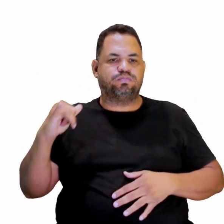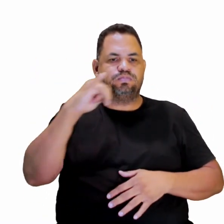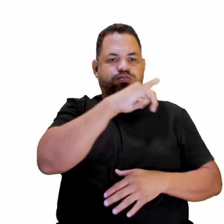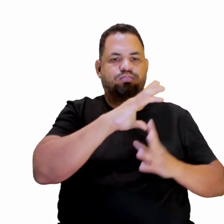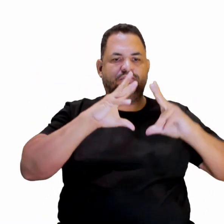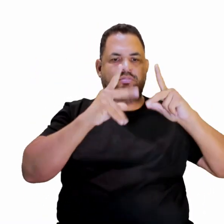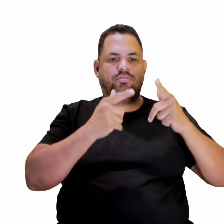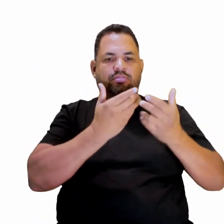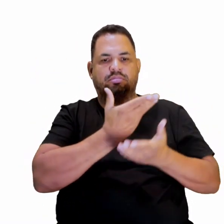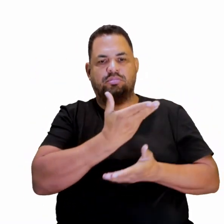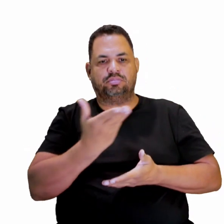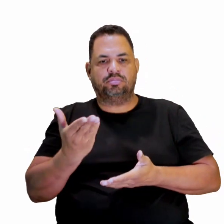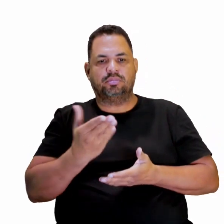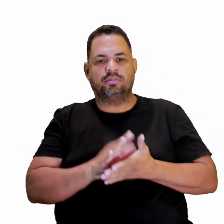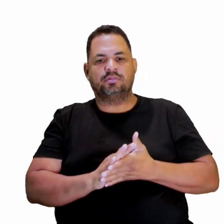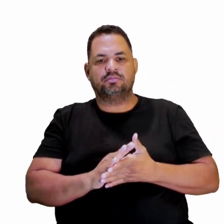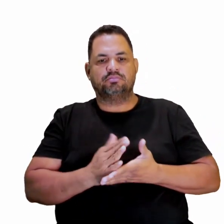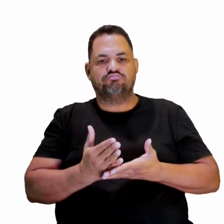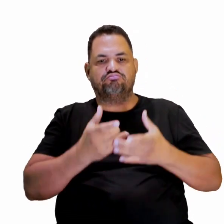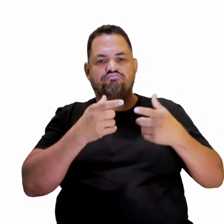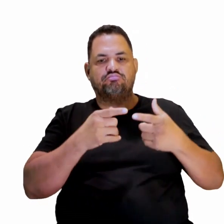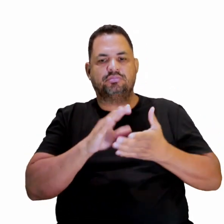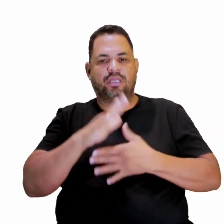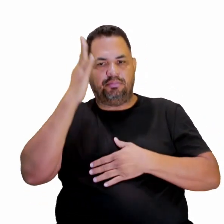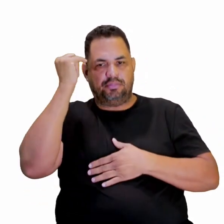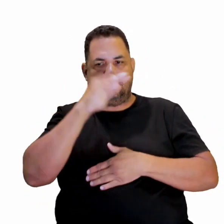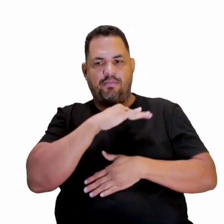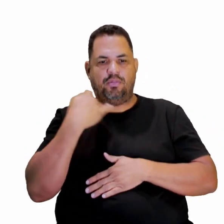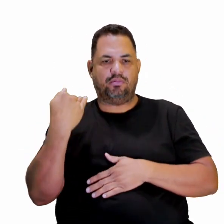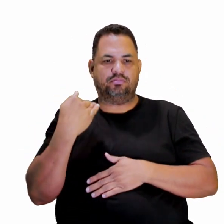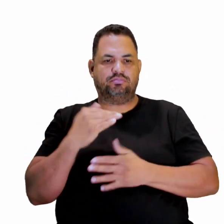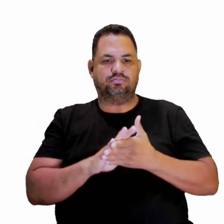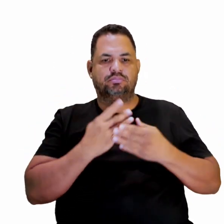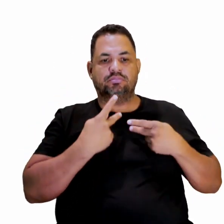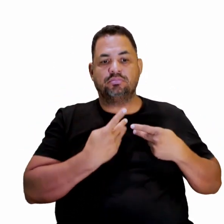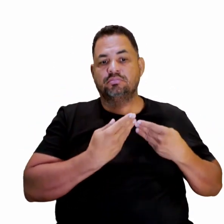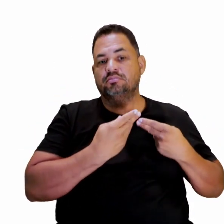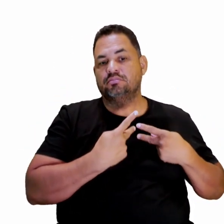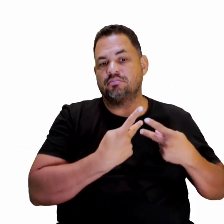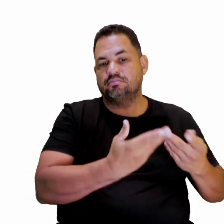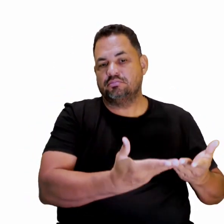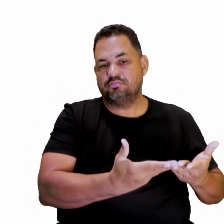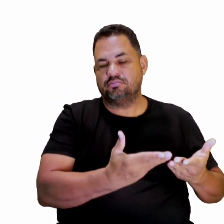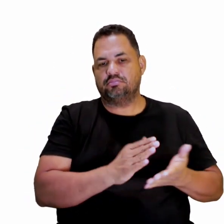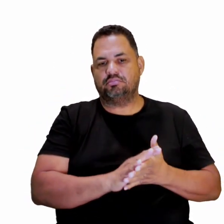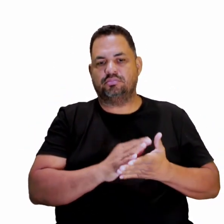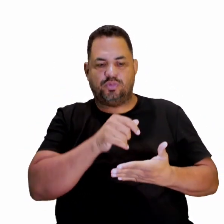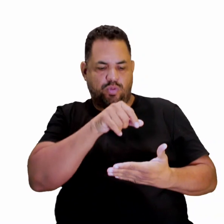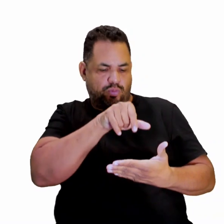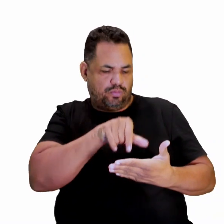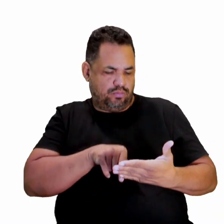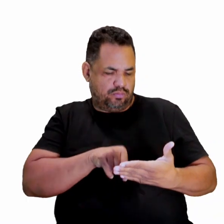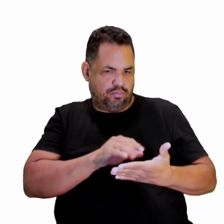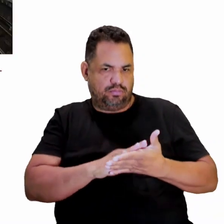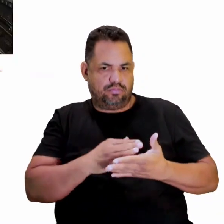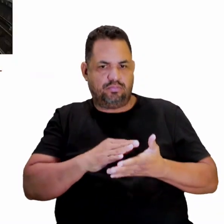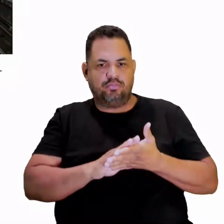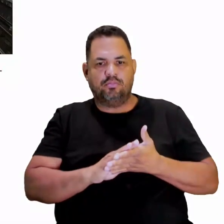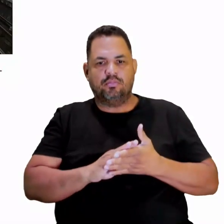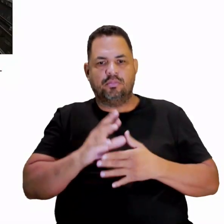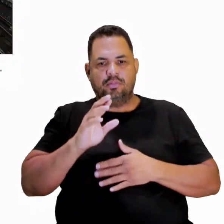na Scotland Yard sabiam do assassinato? Ela entregou o bilhete ao inspetor Grooves.